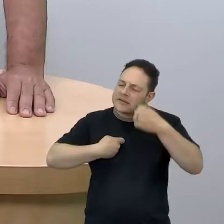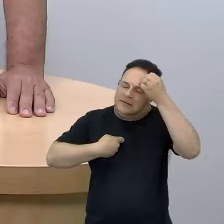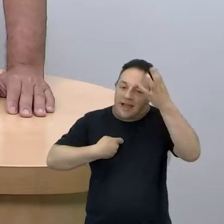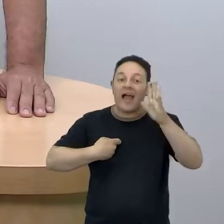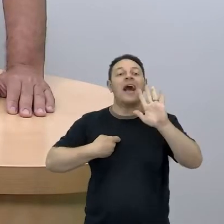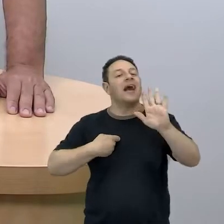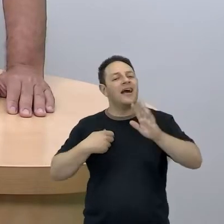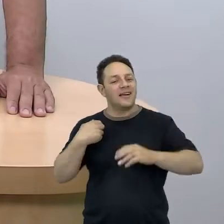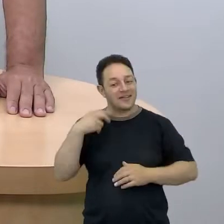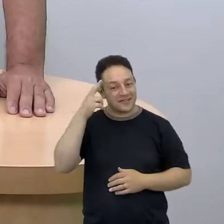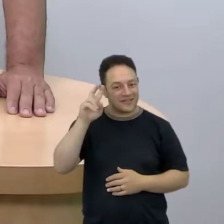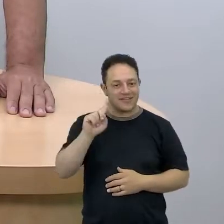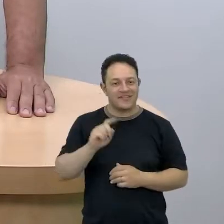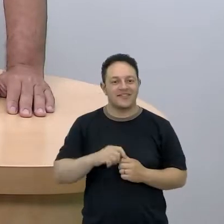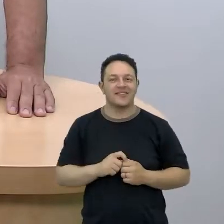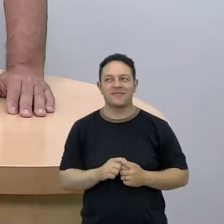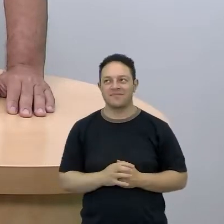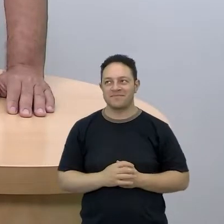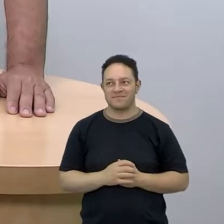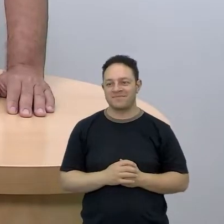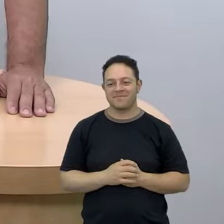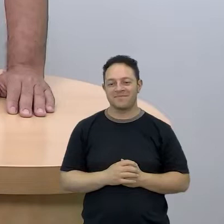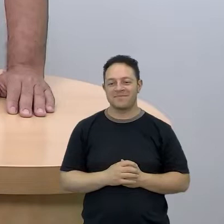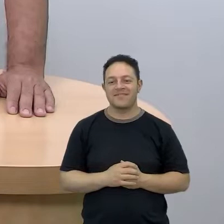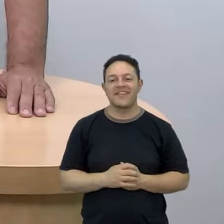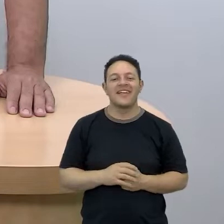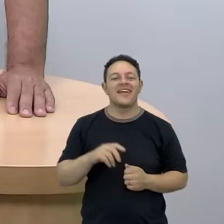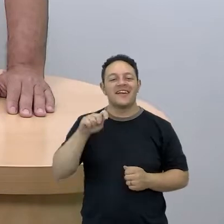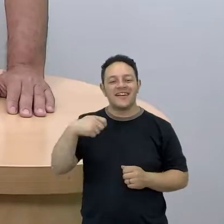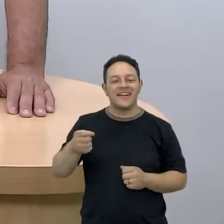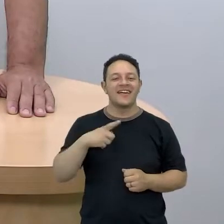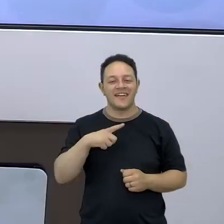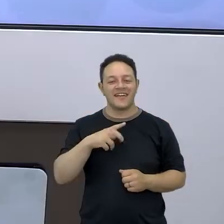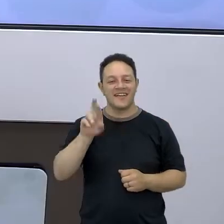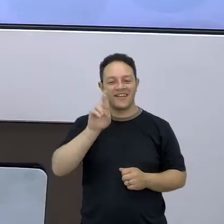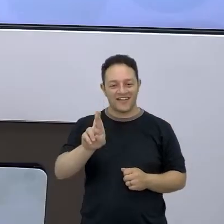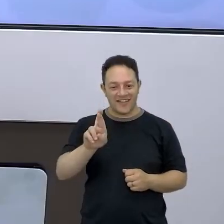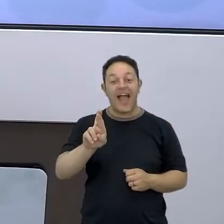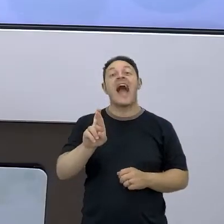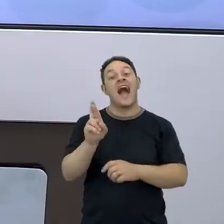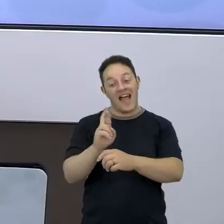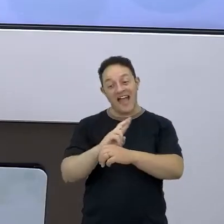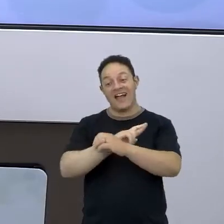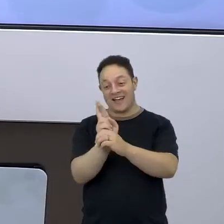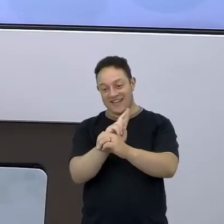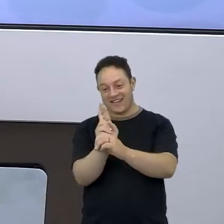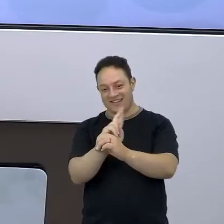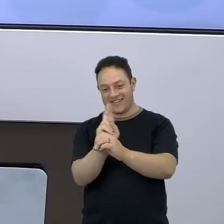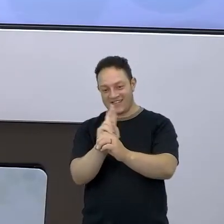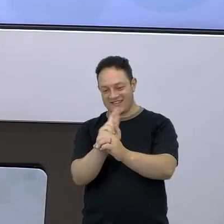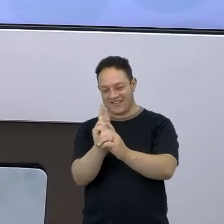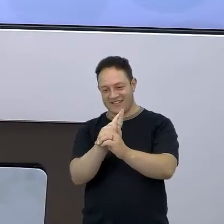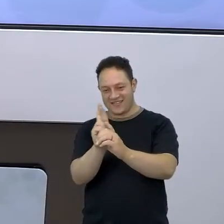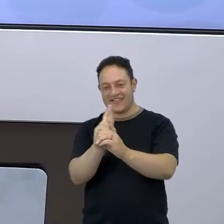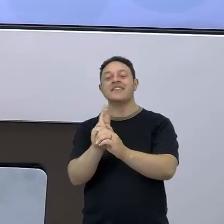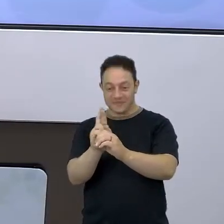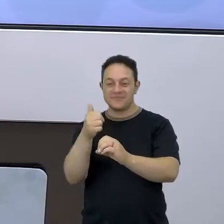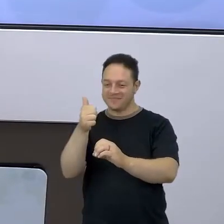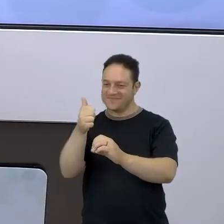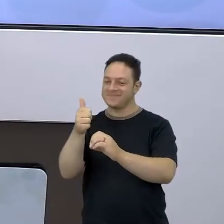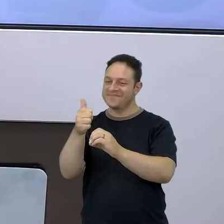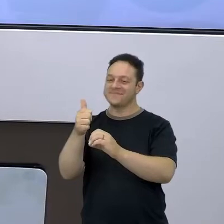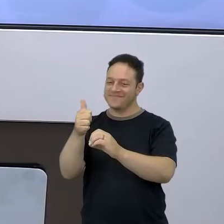mesmo? Eu não sei se o Felipe sabe meu sinal, sabe? Mas o meu sinal é a letra R num velocímetro. Assim, olha né? Aí. Felipe, ele sabia disso,